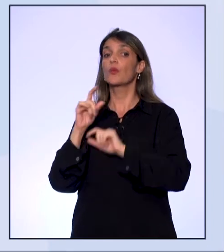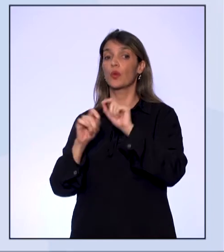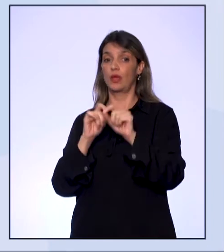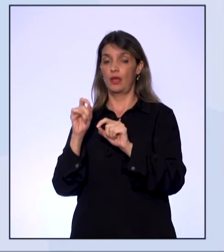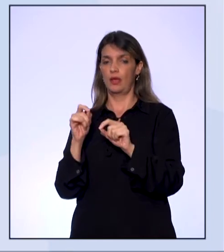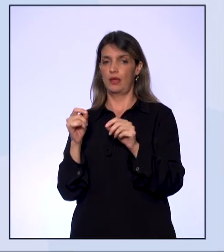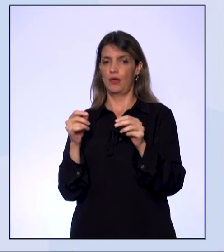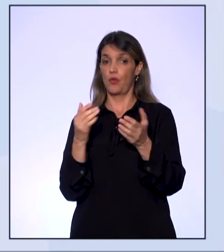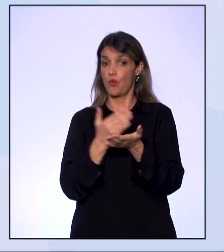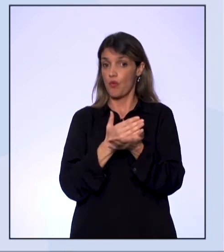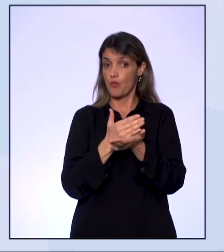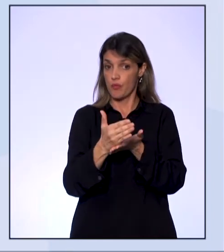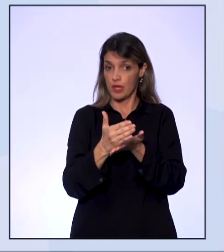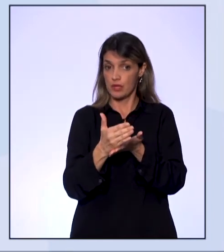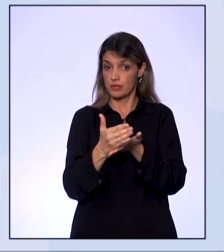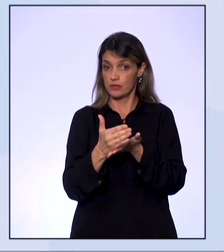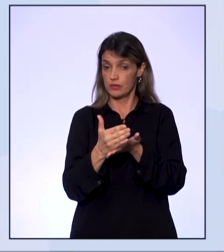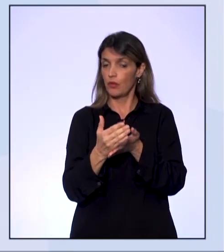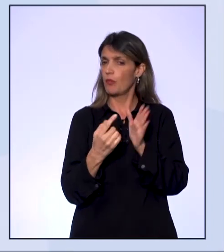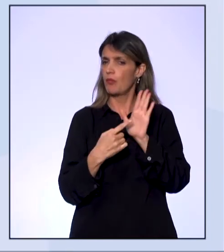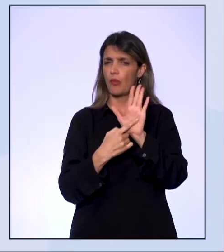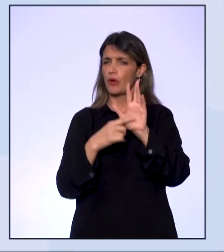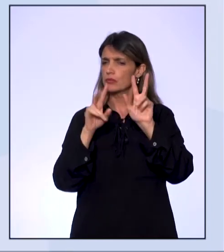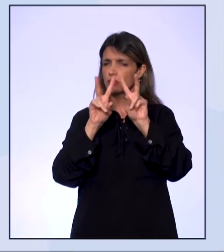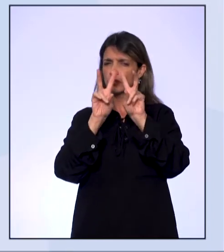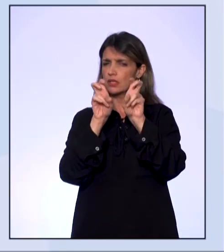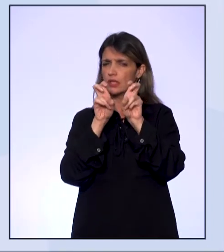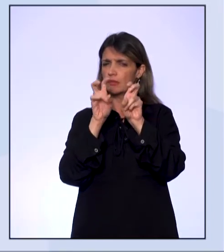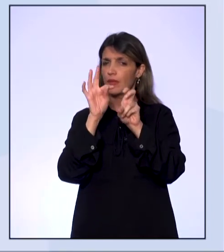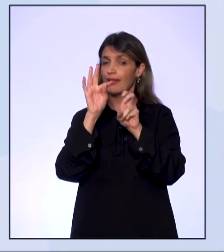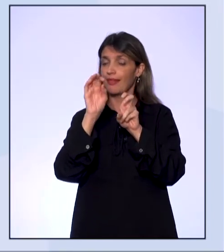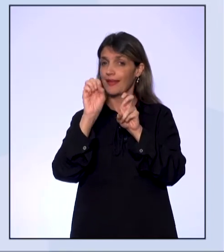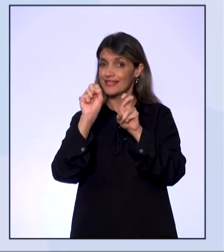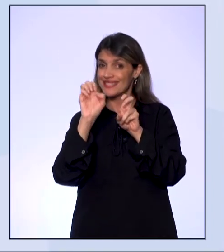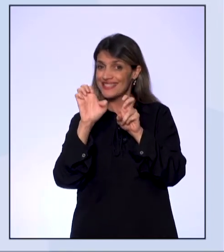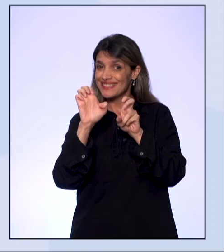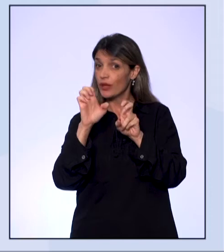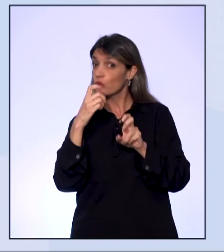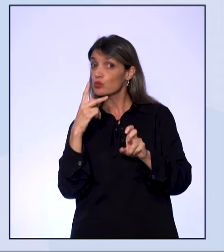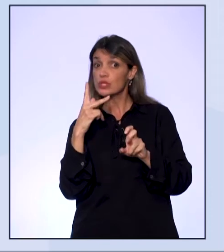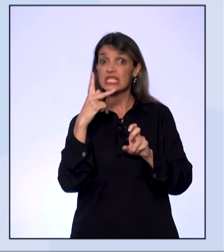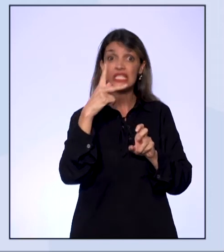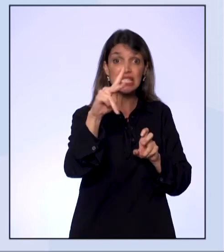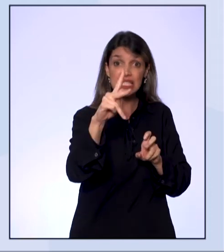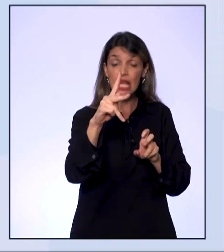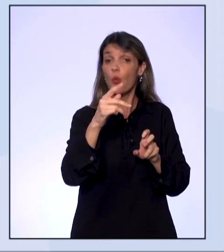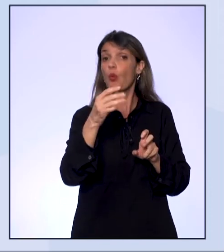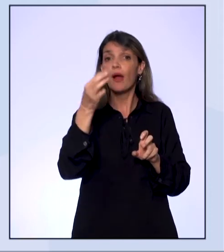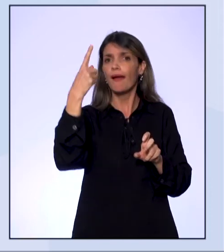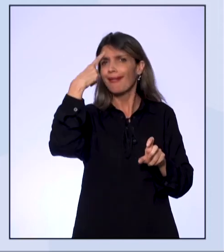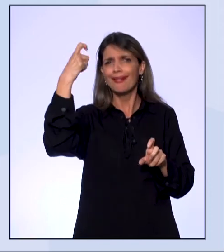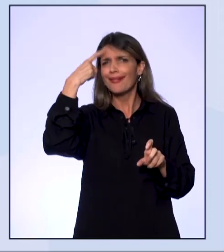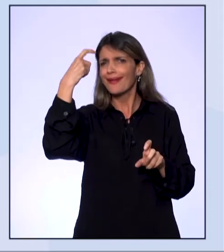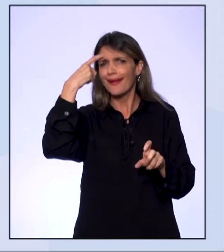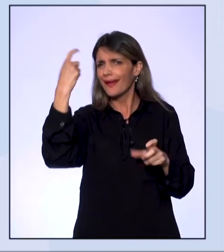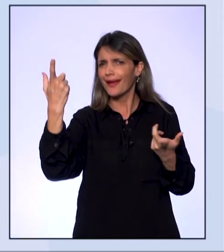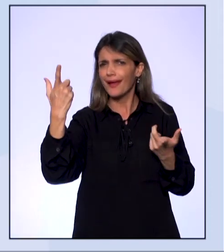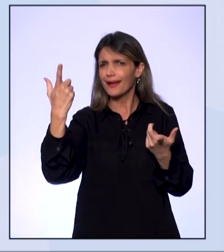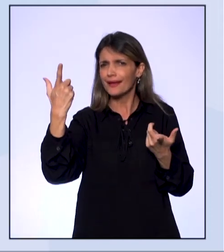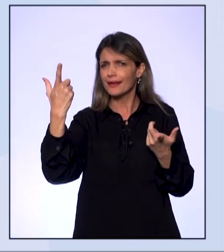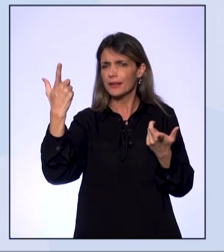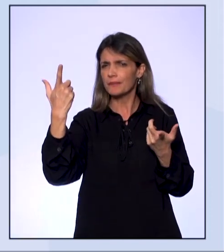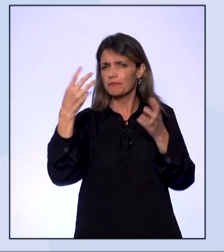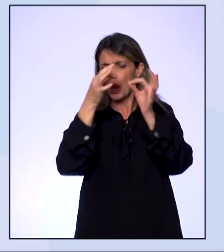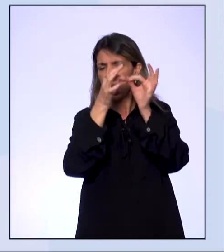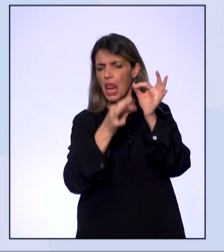ó, introdução. Apresenta o tema e a tese, que é o seu posicionamento do autor. Desenvolvimento